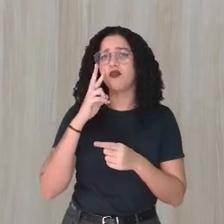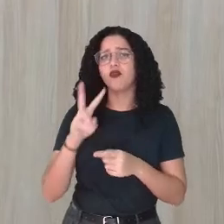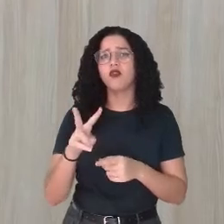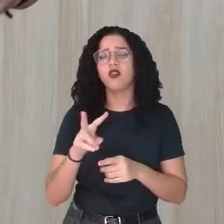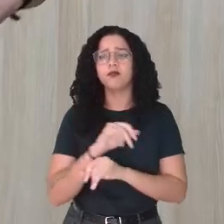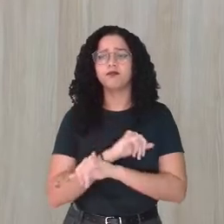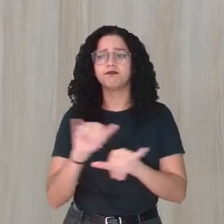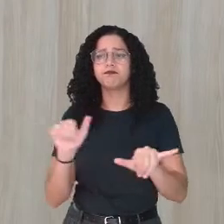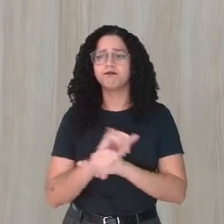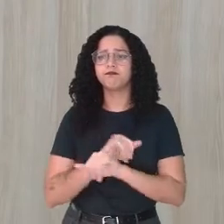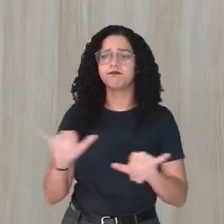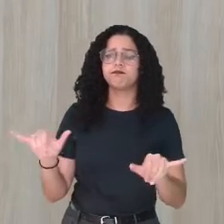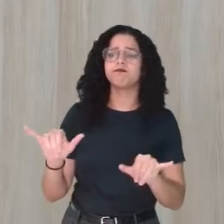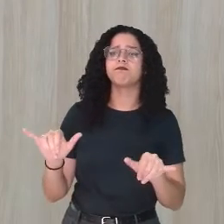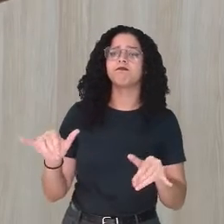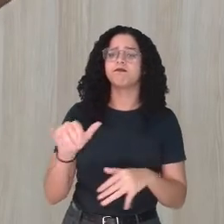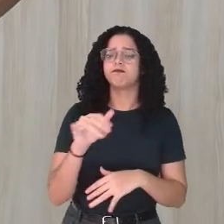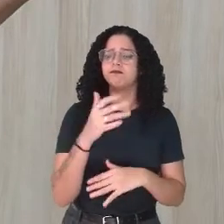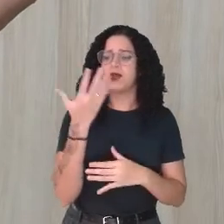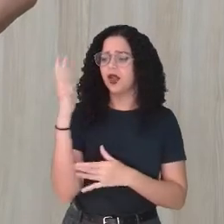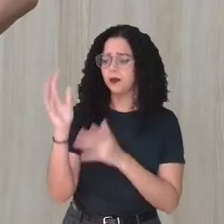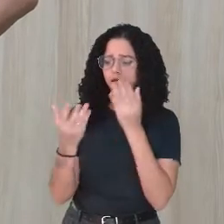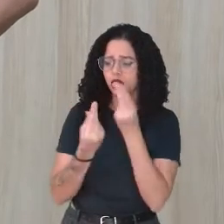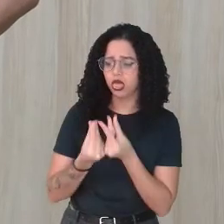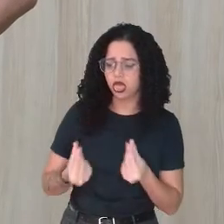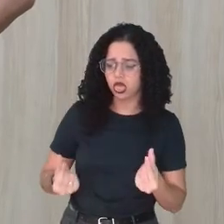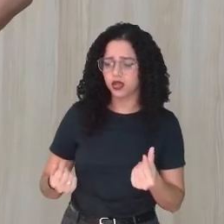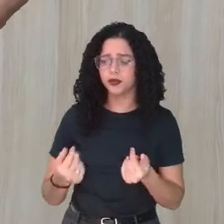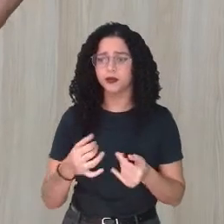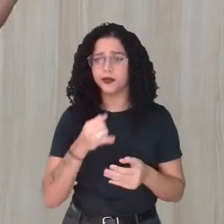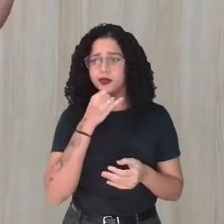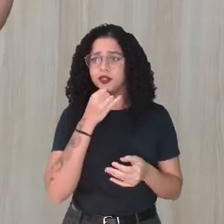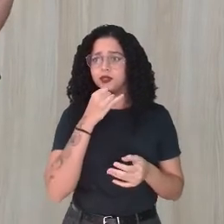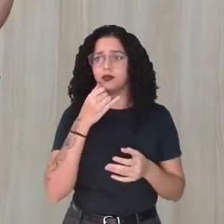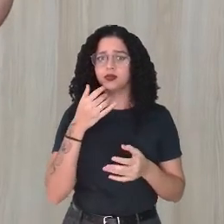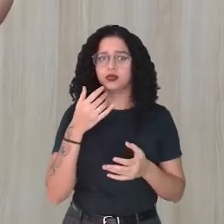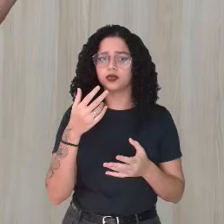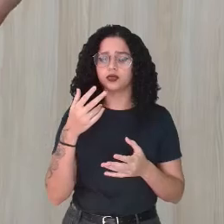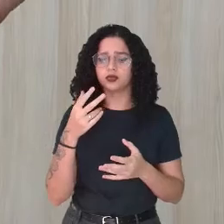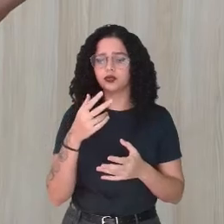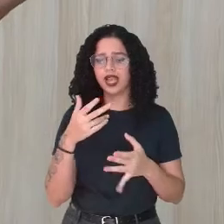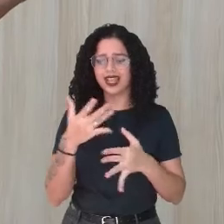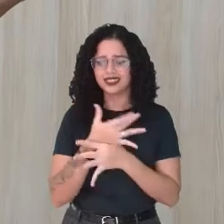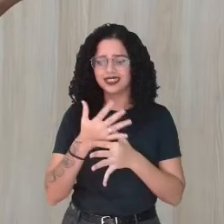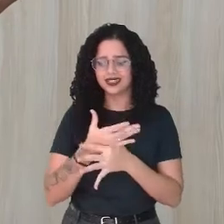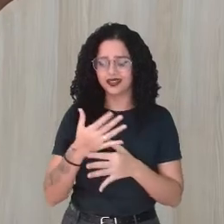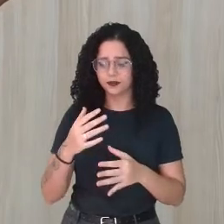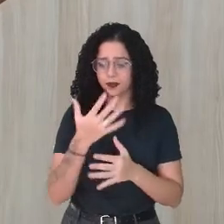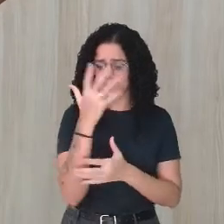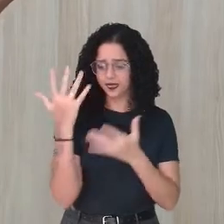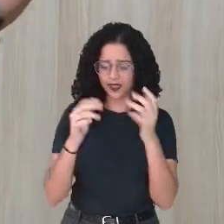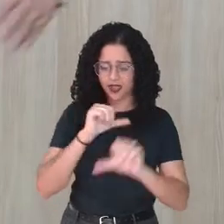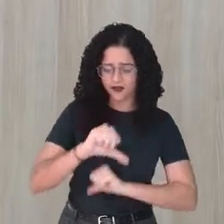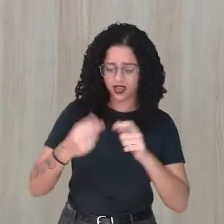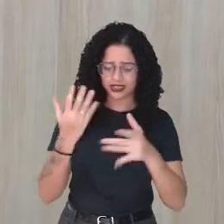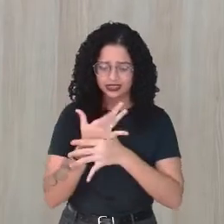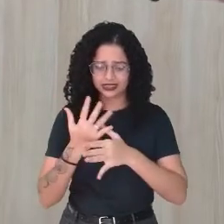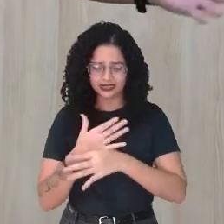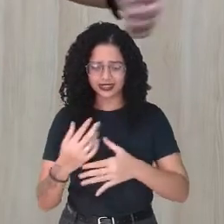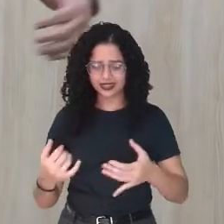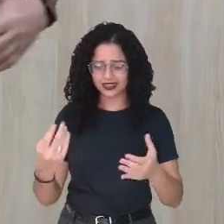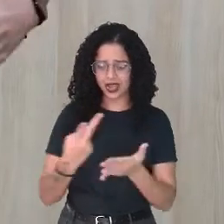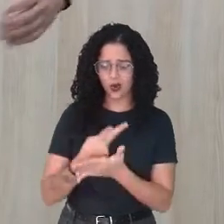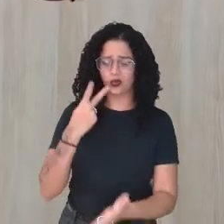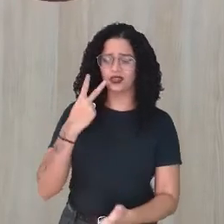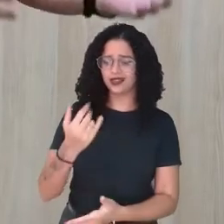do incêndio, da ocupação irregular do solo urbano, né? E aí causando